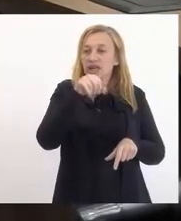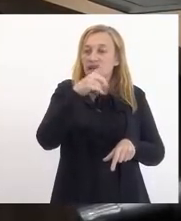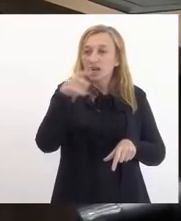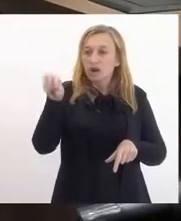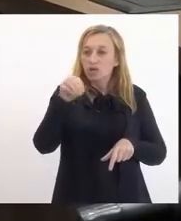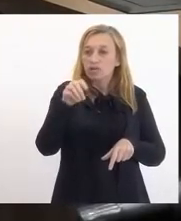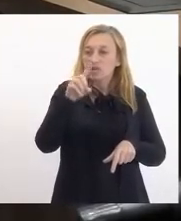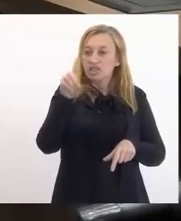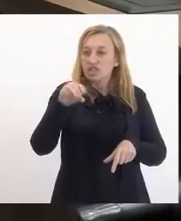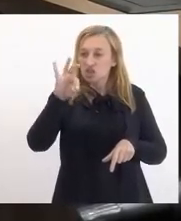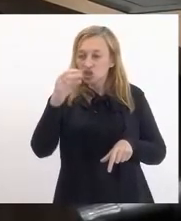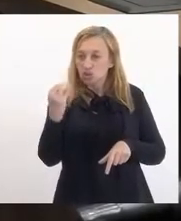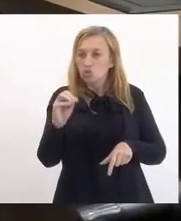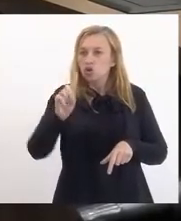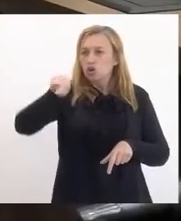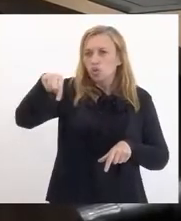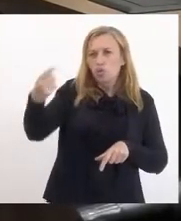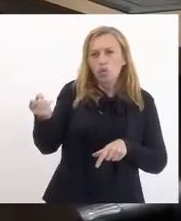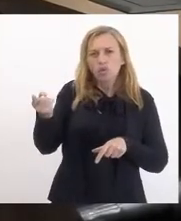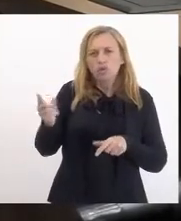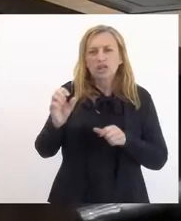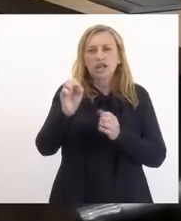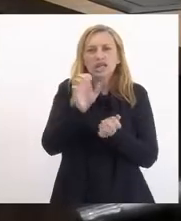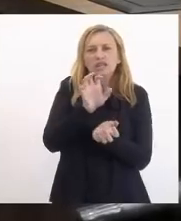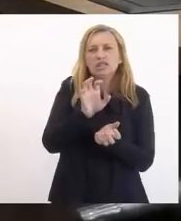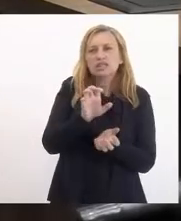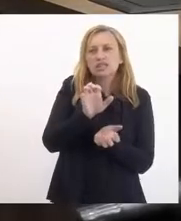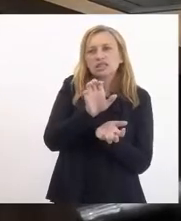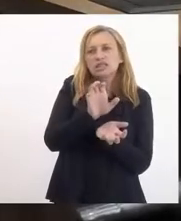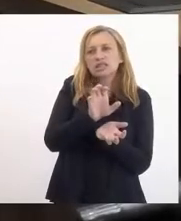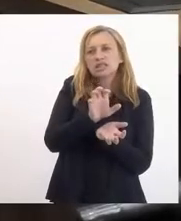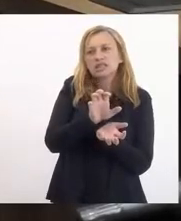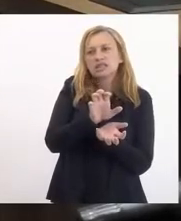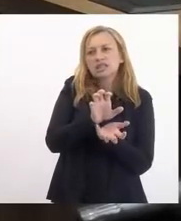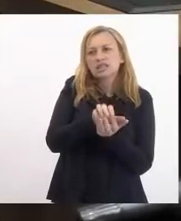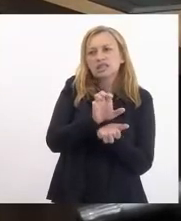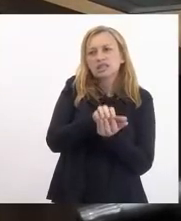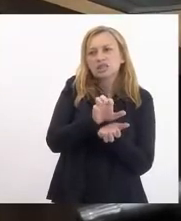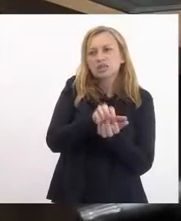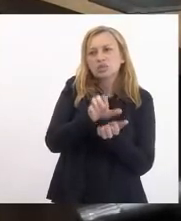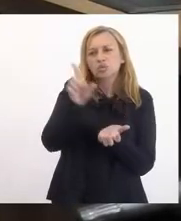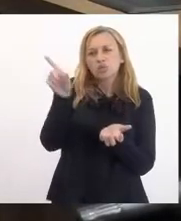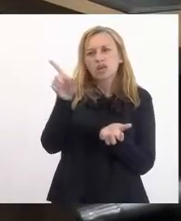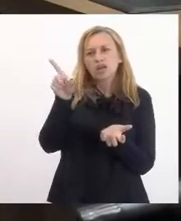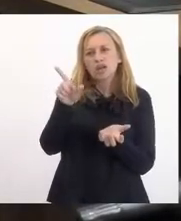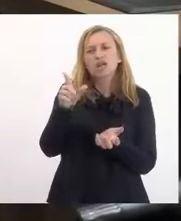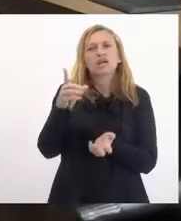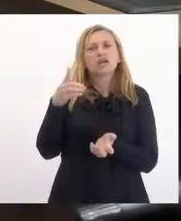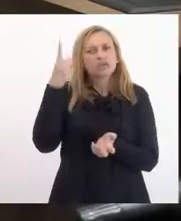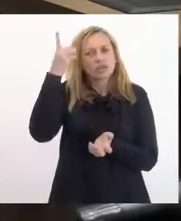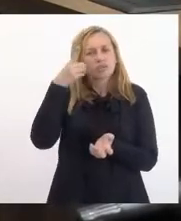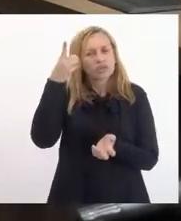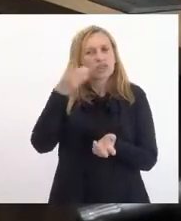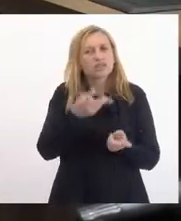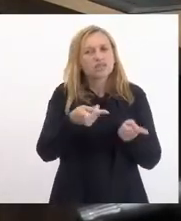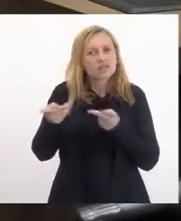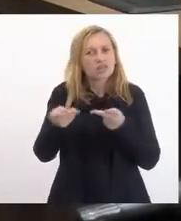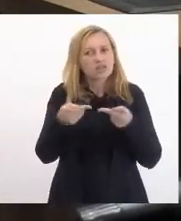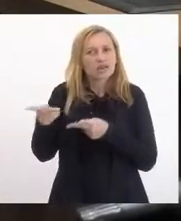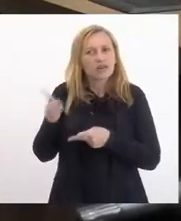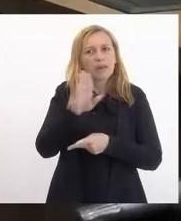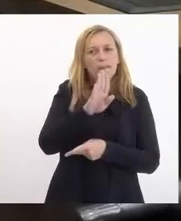toca, e outro lá em Santa Cruz, que teve até um deputado aqui que frequentava muito, que é o